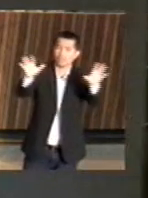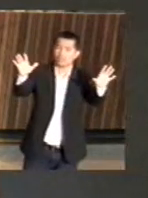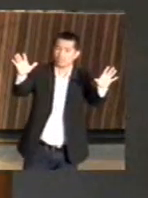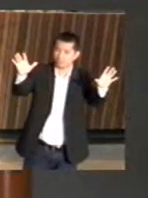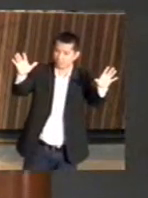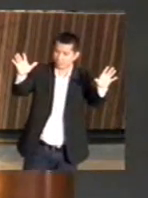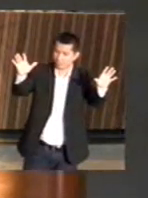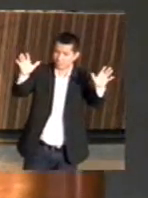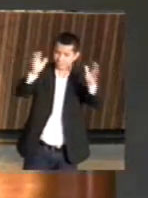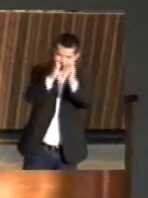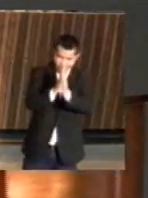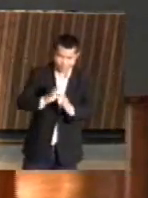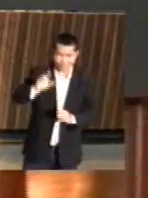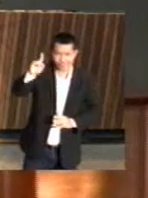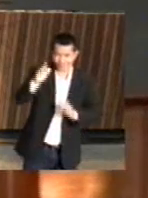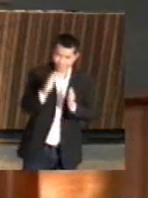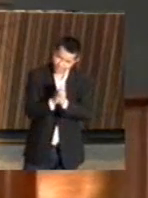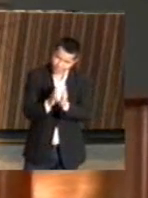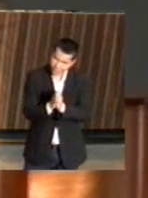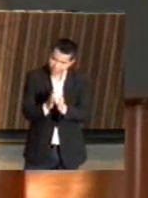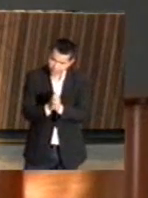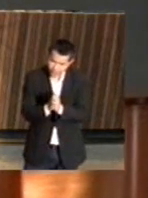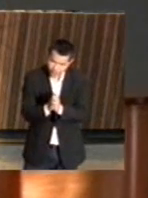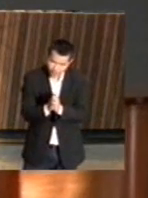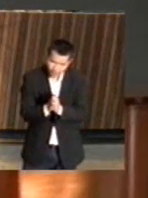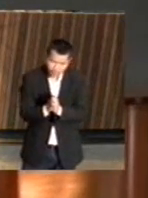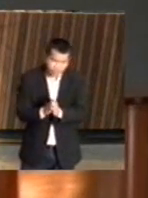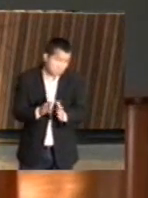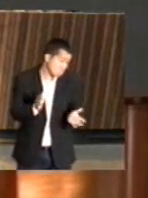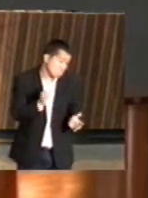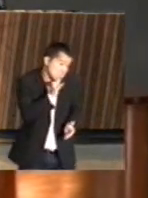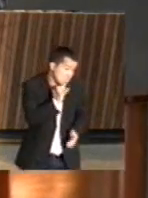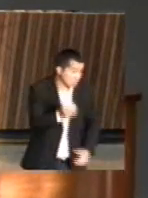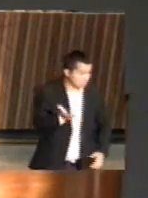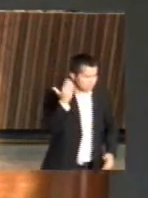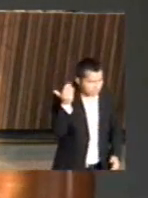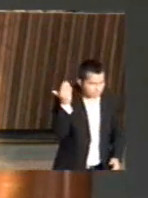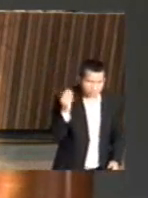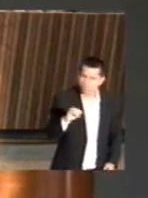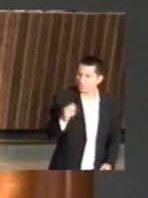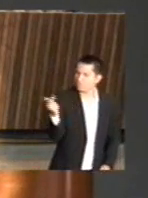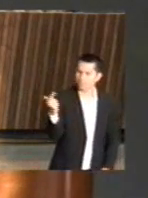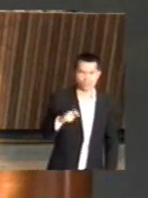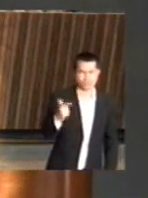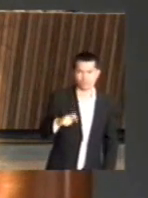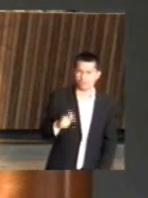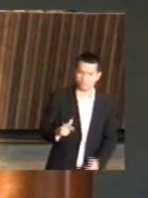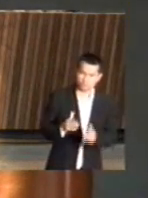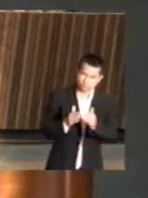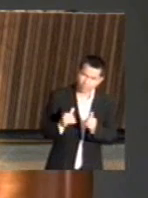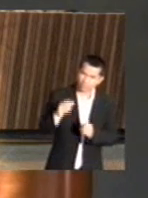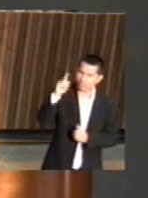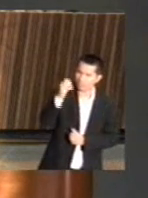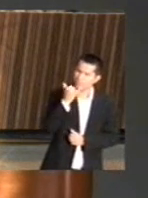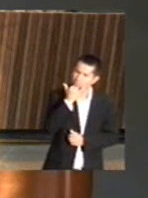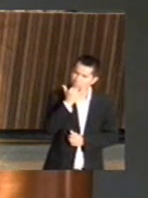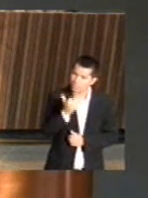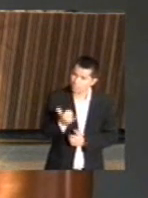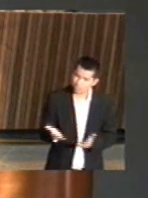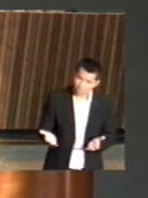não podia ficar amarrado no pé do altar o tempo todo. Então isso mostra urgência. Você deixa aquele animalzinho, a